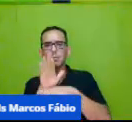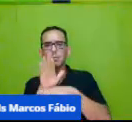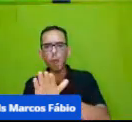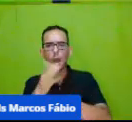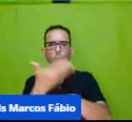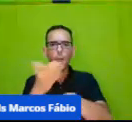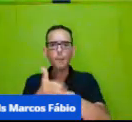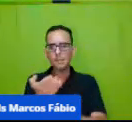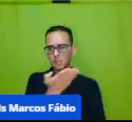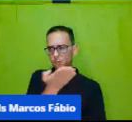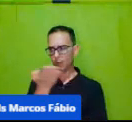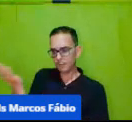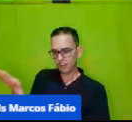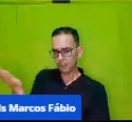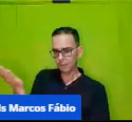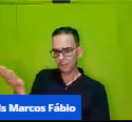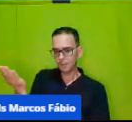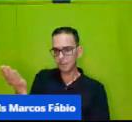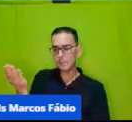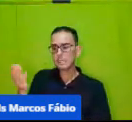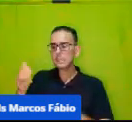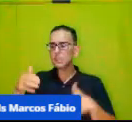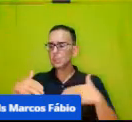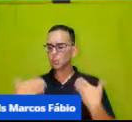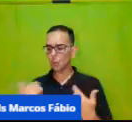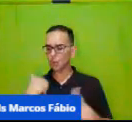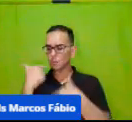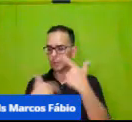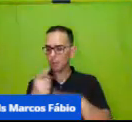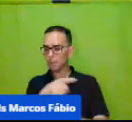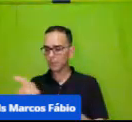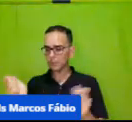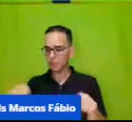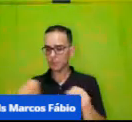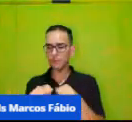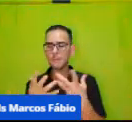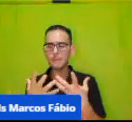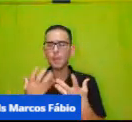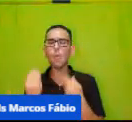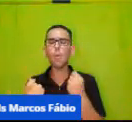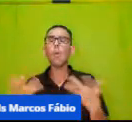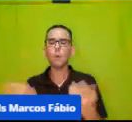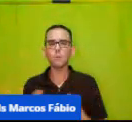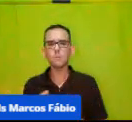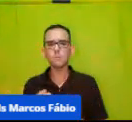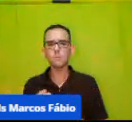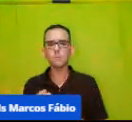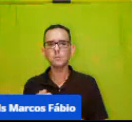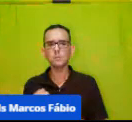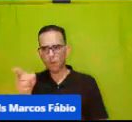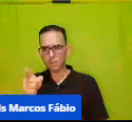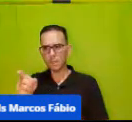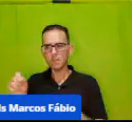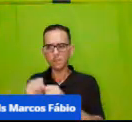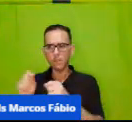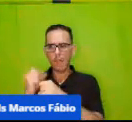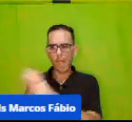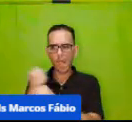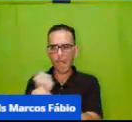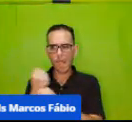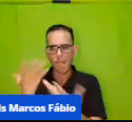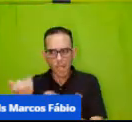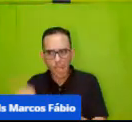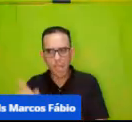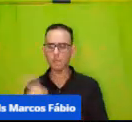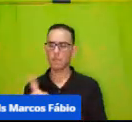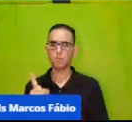né, e que trabalho que vocês realizam, né, ao receber esses cadernos, né, porque não são vocês que constroem ele. Ano passado, igual o Carlos